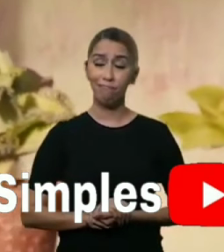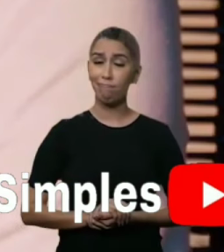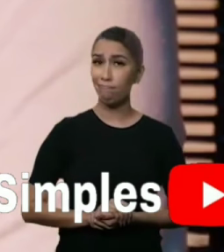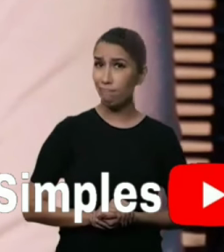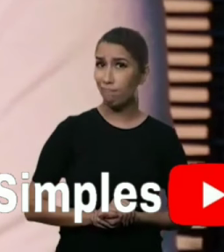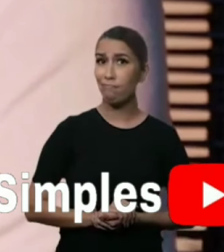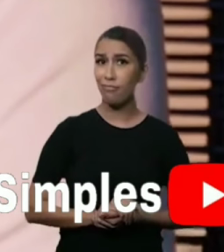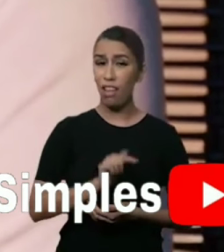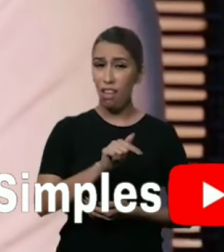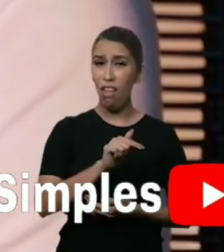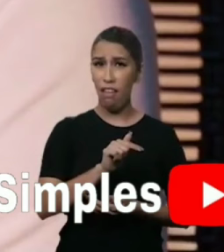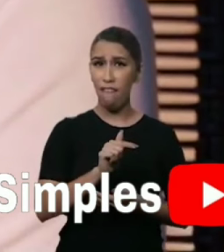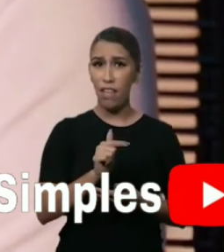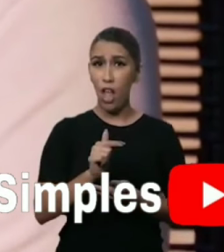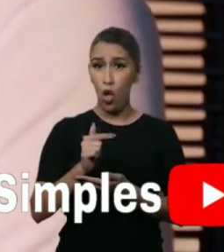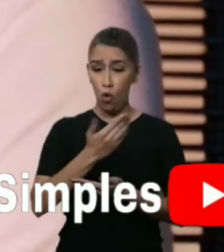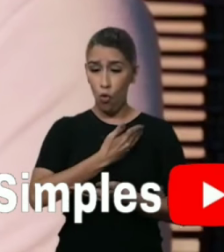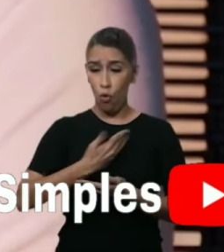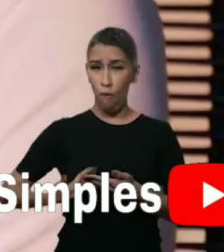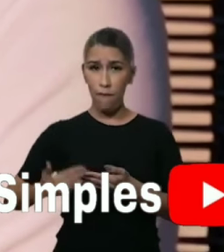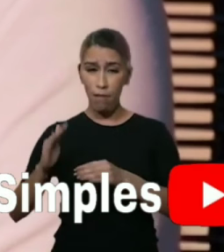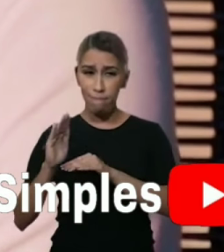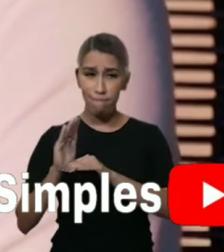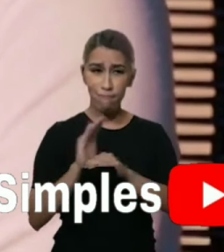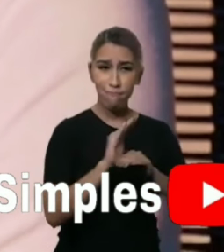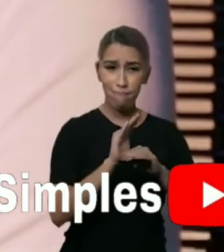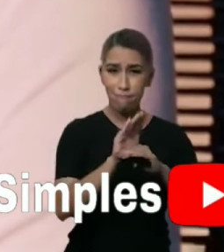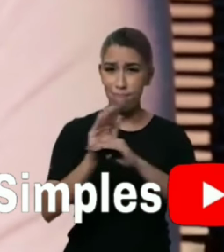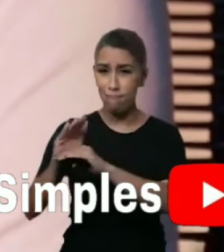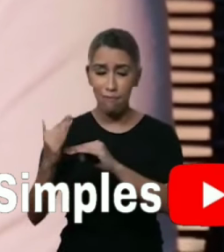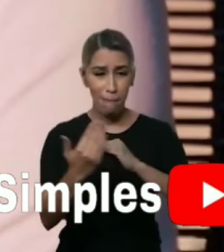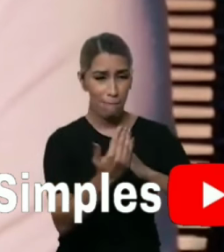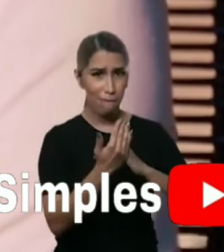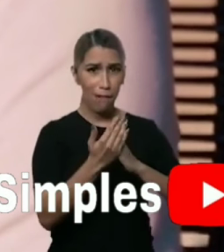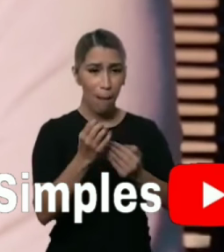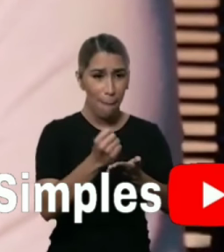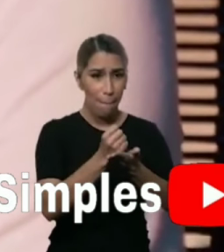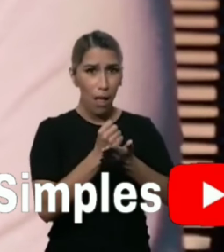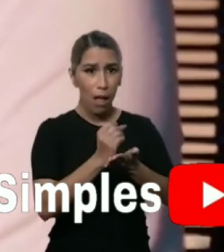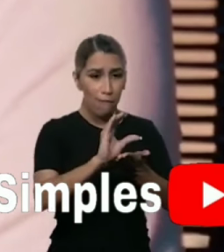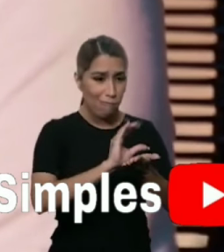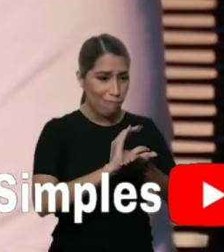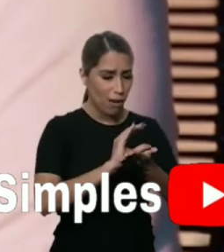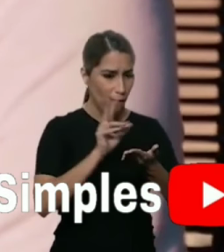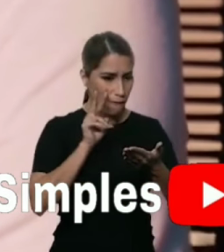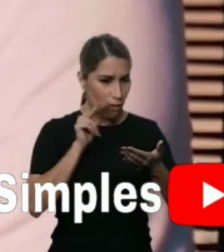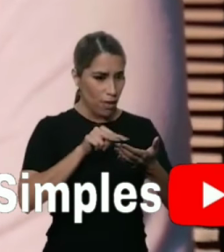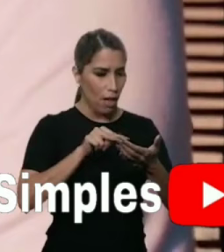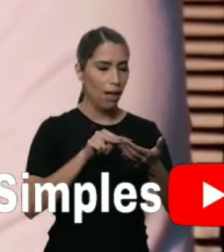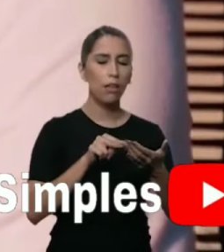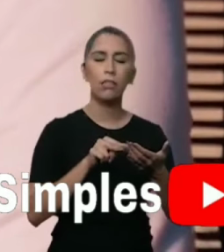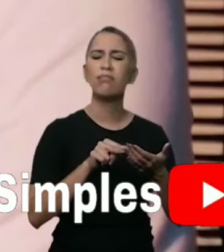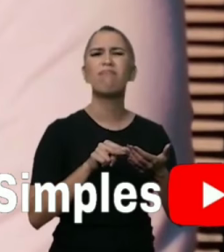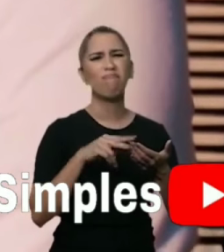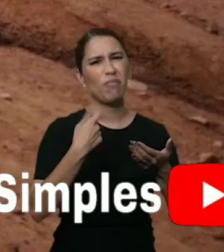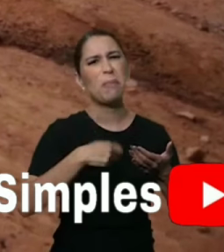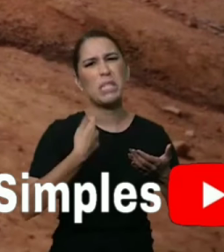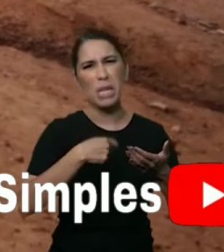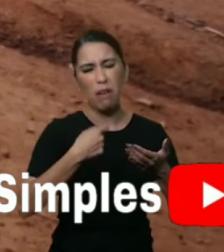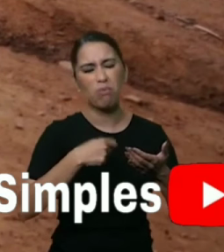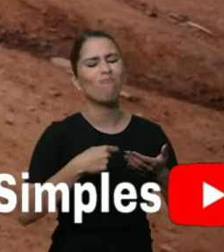Mas foi realmente um auxílio bastante, assim, como eu posso dizer, foi essencial, um momento de caos, na